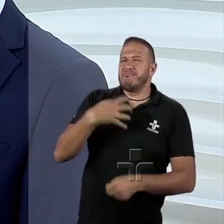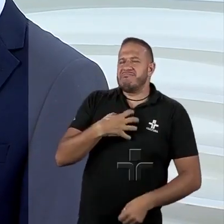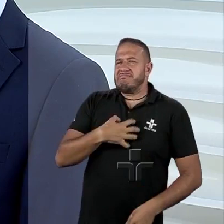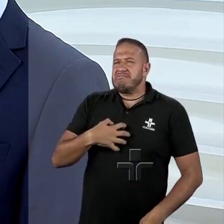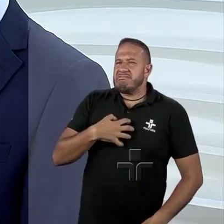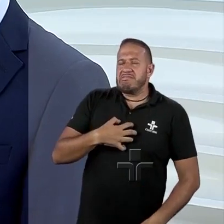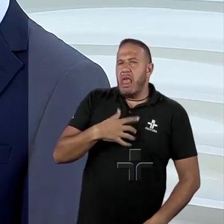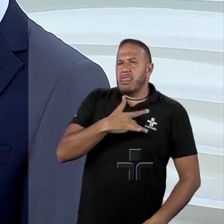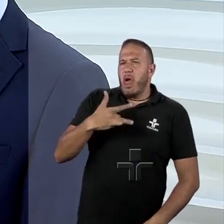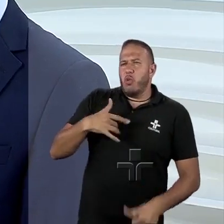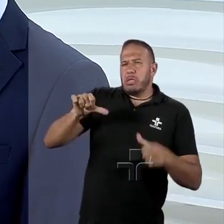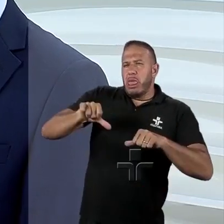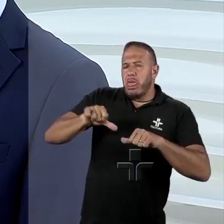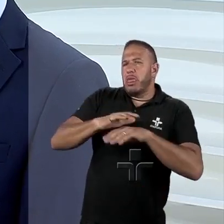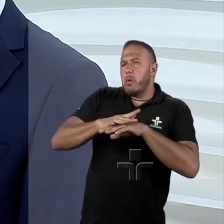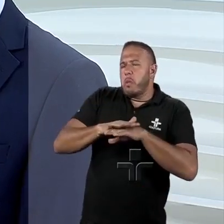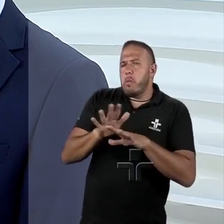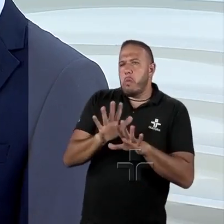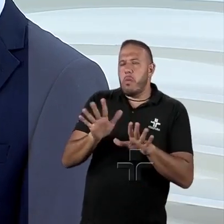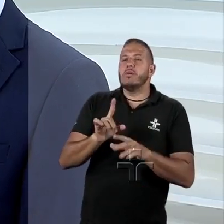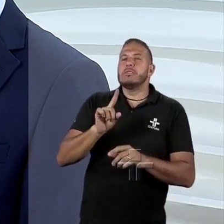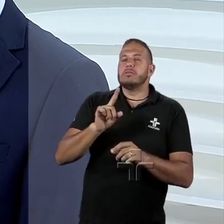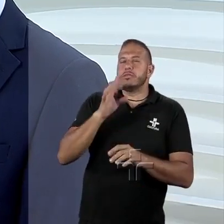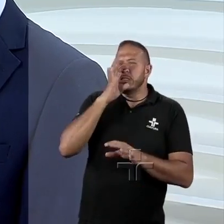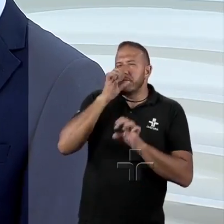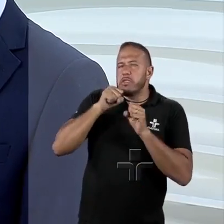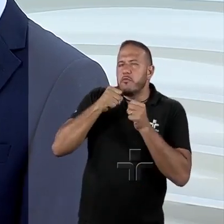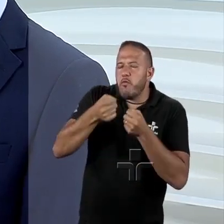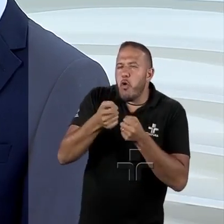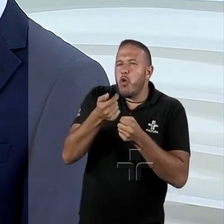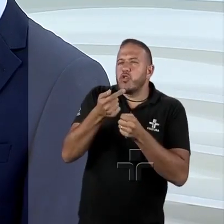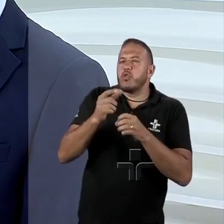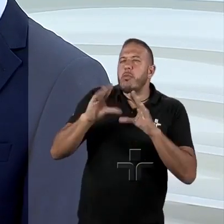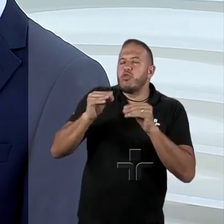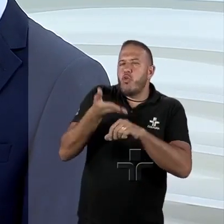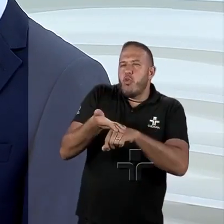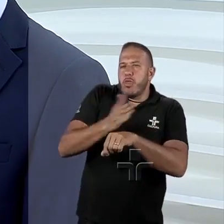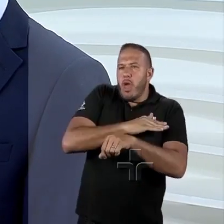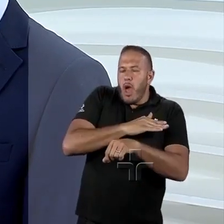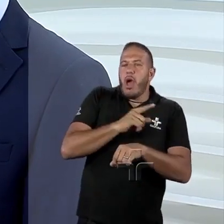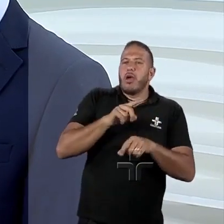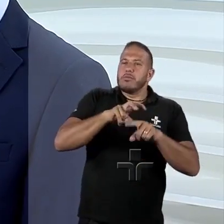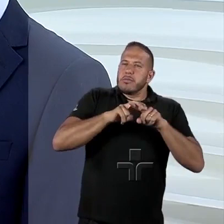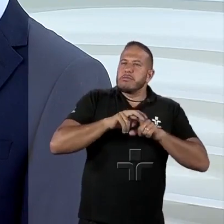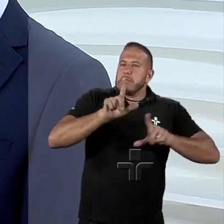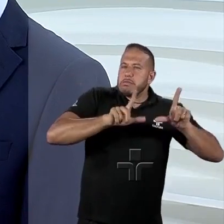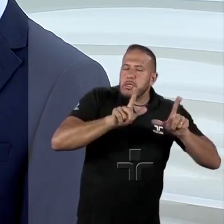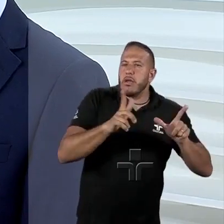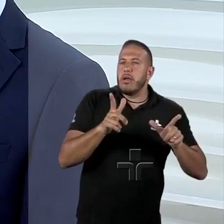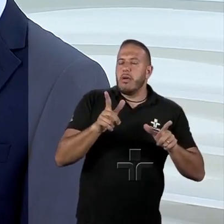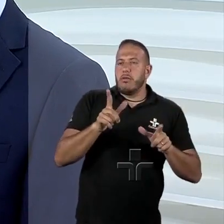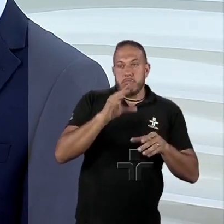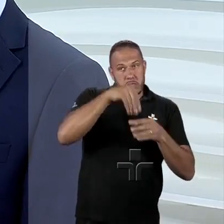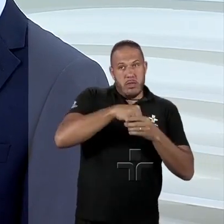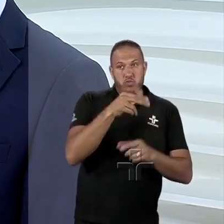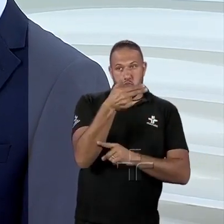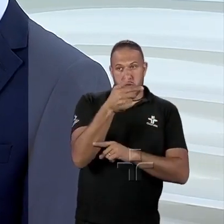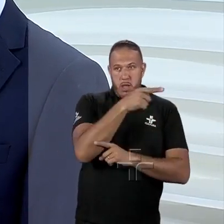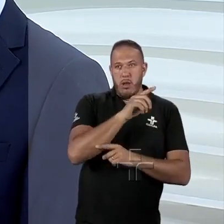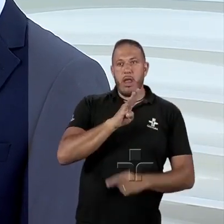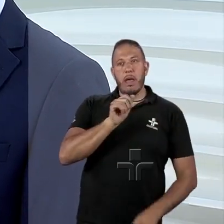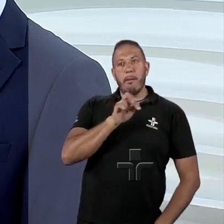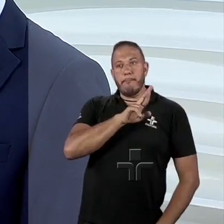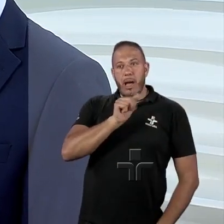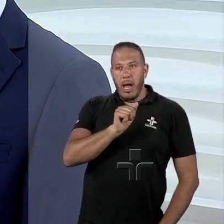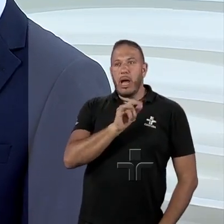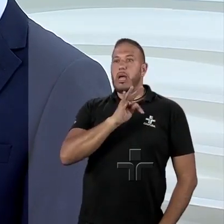por força até do esforço que fez na noite anterior, no encontro reproduzido pelos veículos de comunicação, num hotel na Barra da Tijuca,